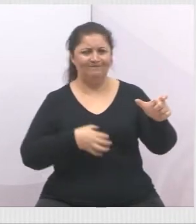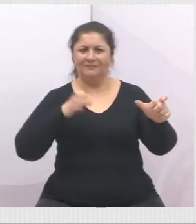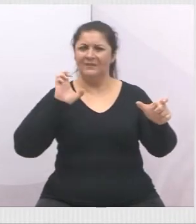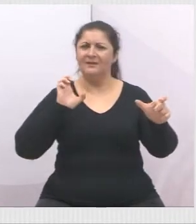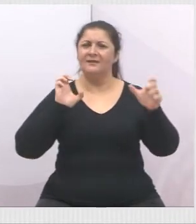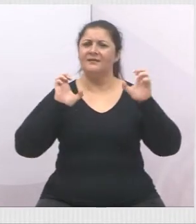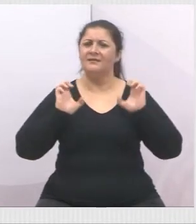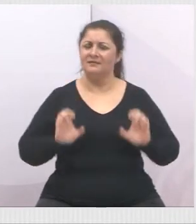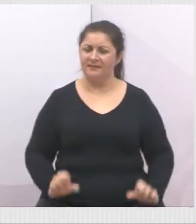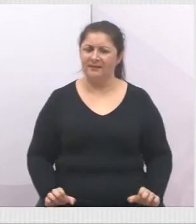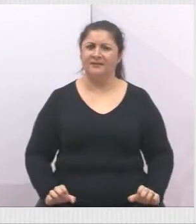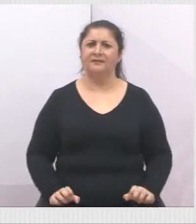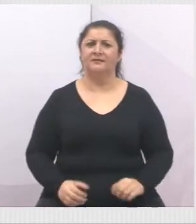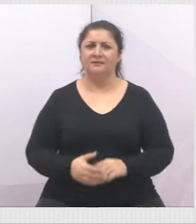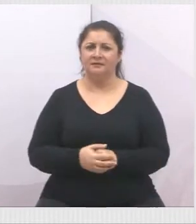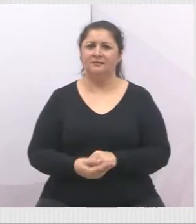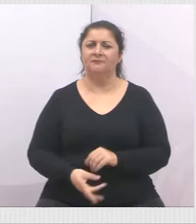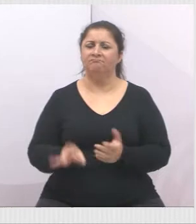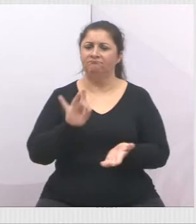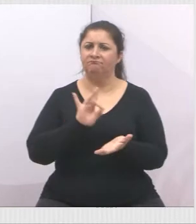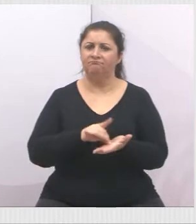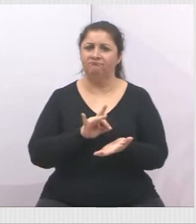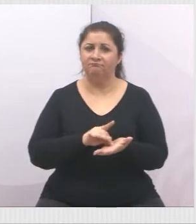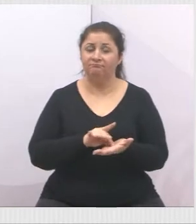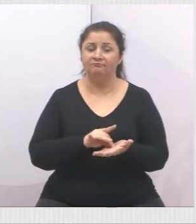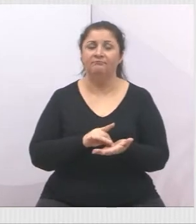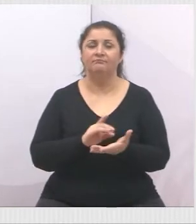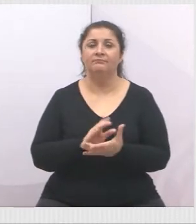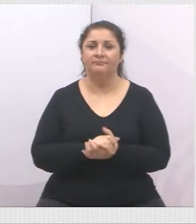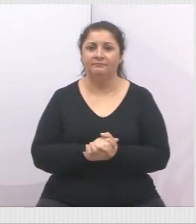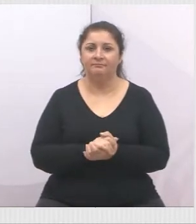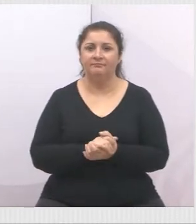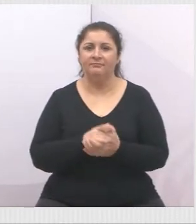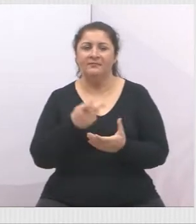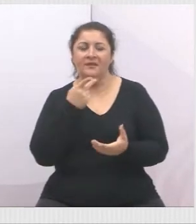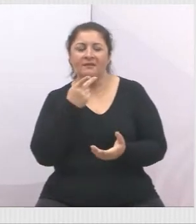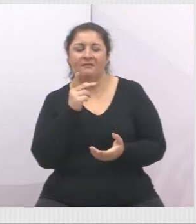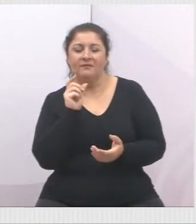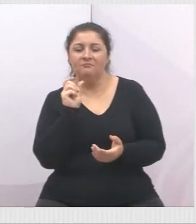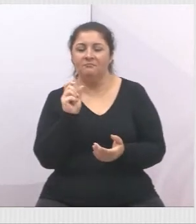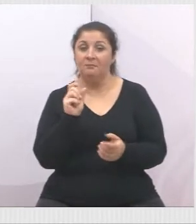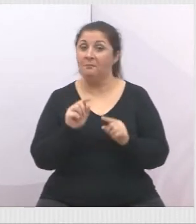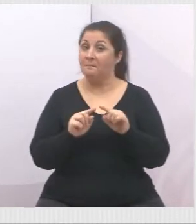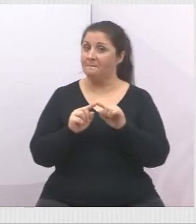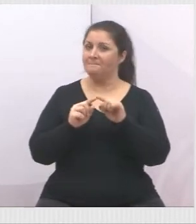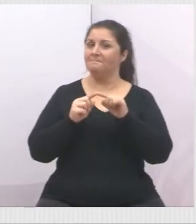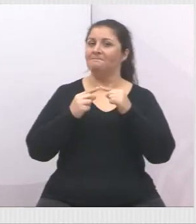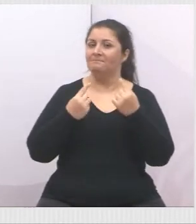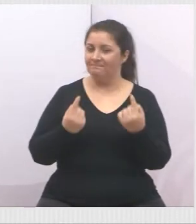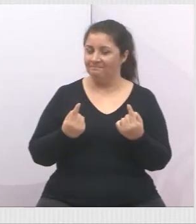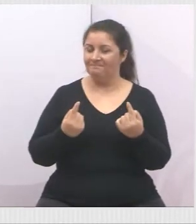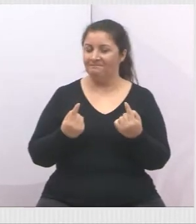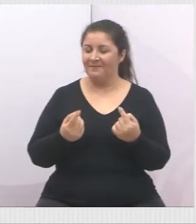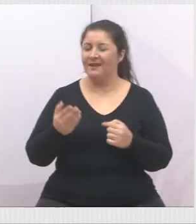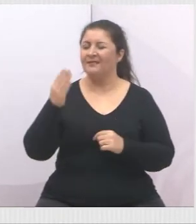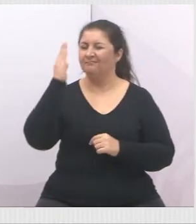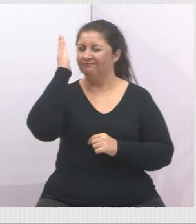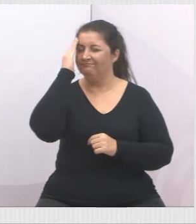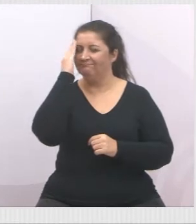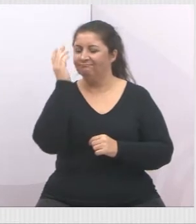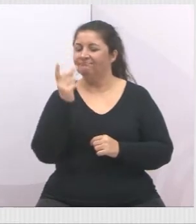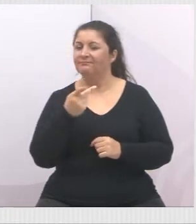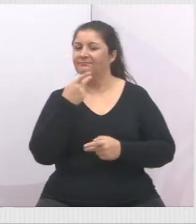honesta, muito sincera. Falava pouco, mas quando falava, sabia o que